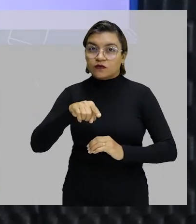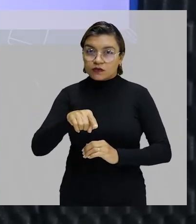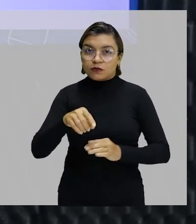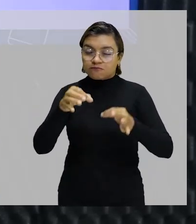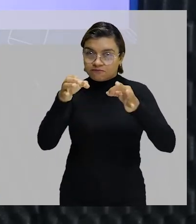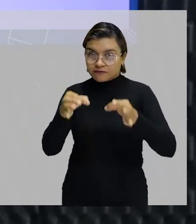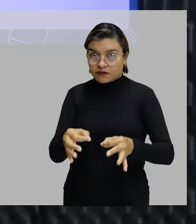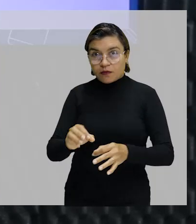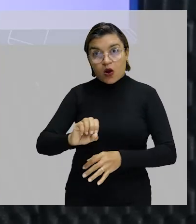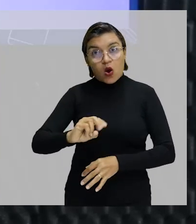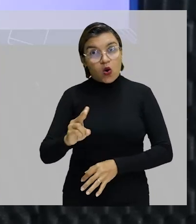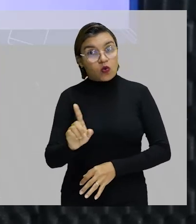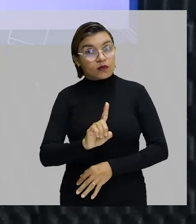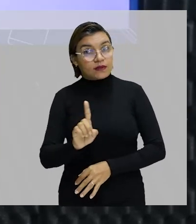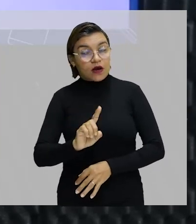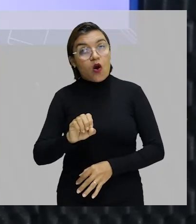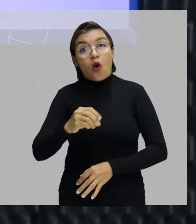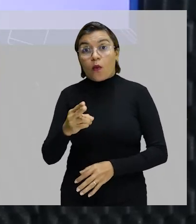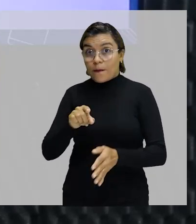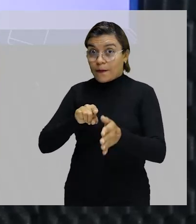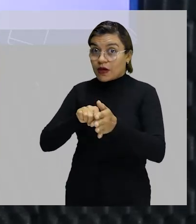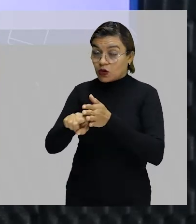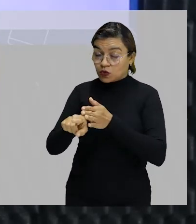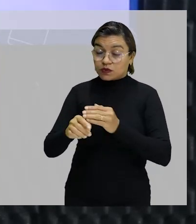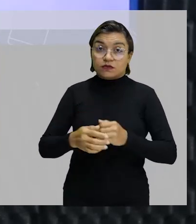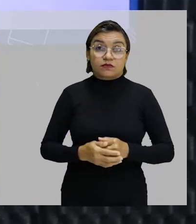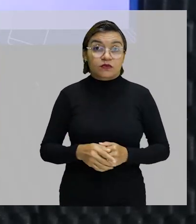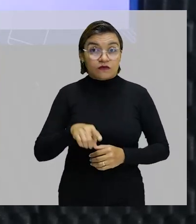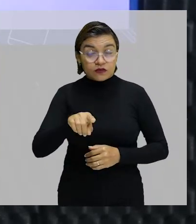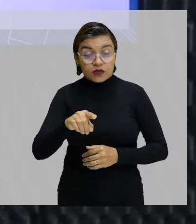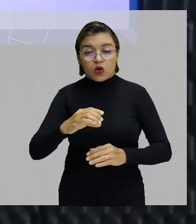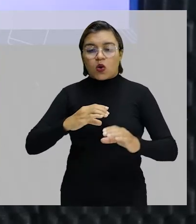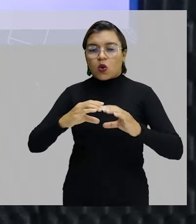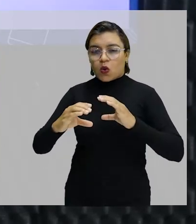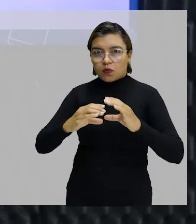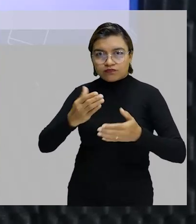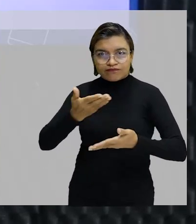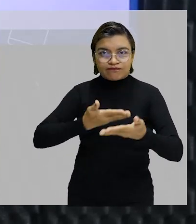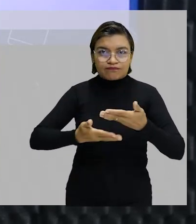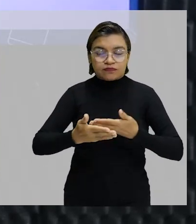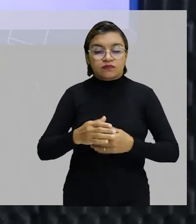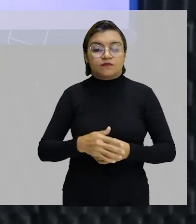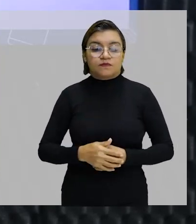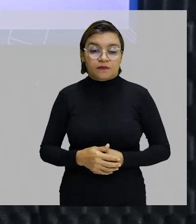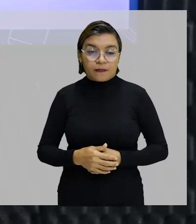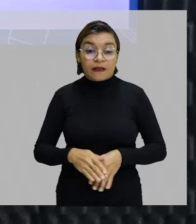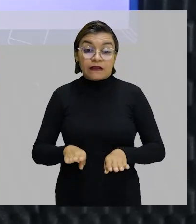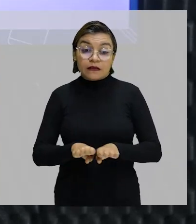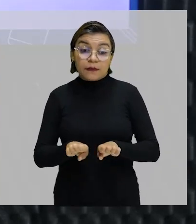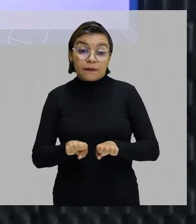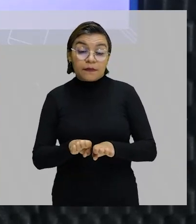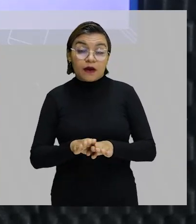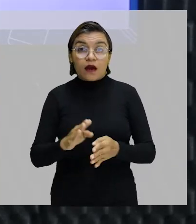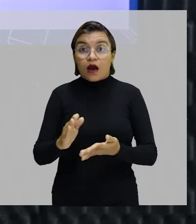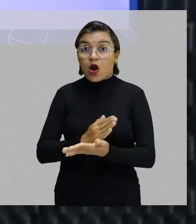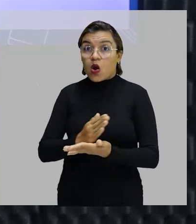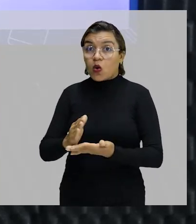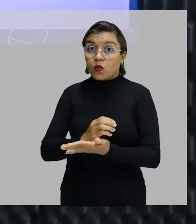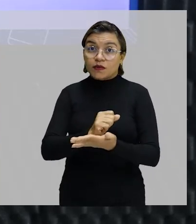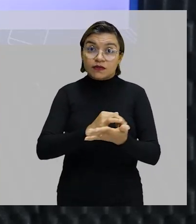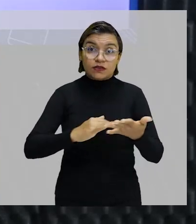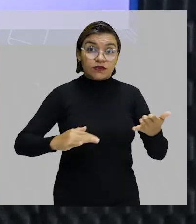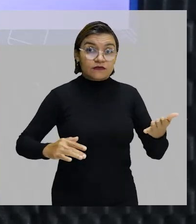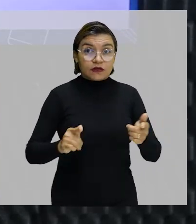afirma, você nega ou você pergunta quando você se comunica com alguém. E, por fim, eu faço com vocês alguns exercícios